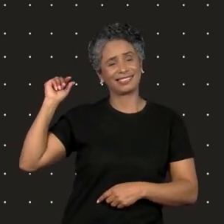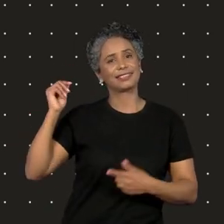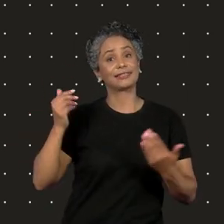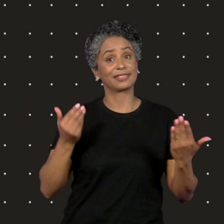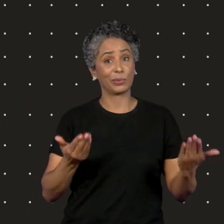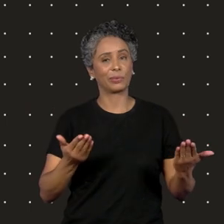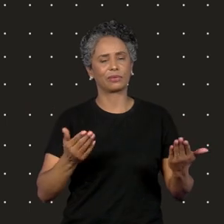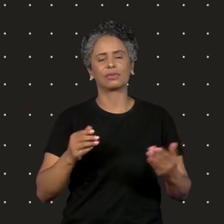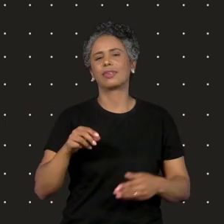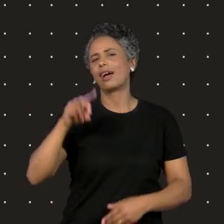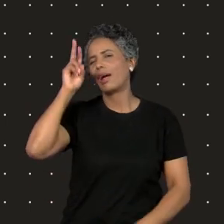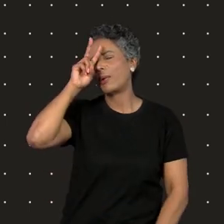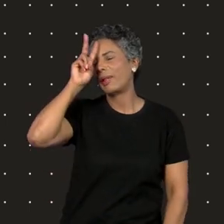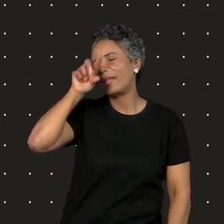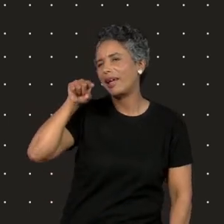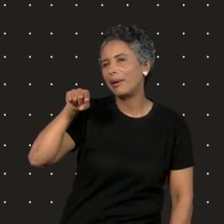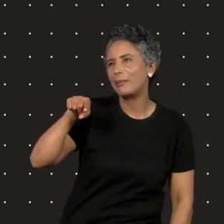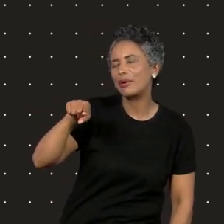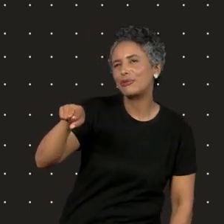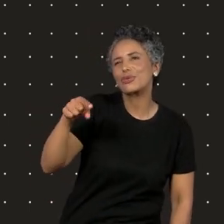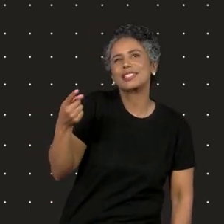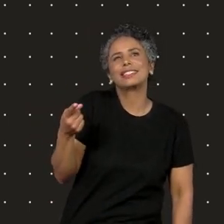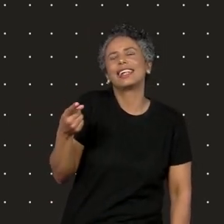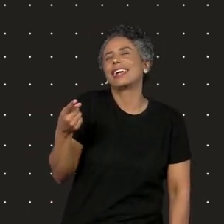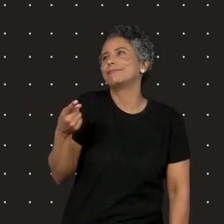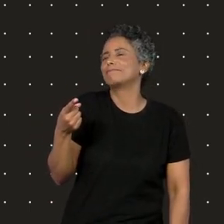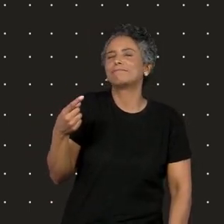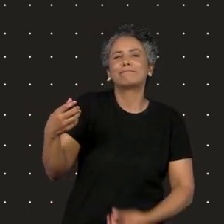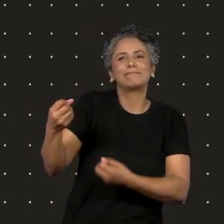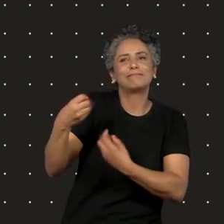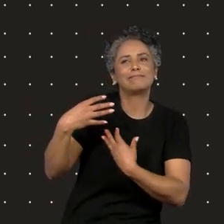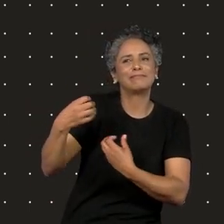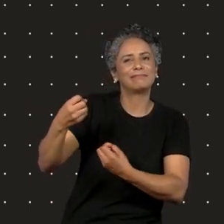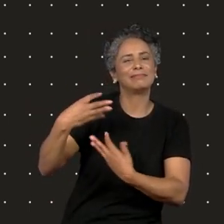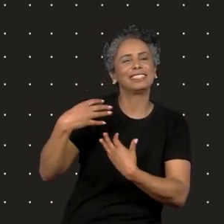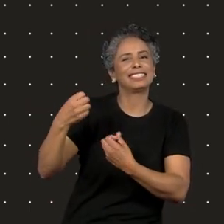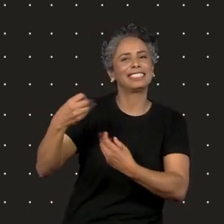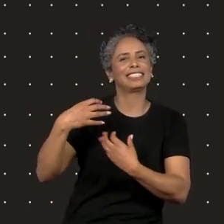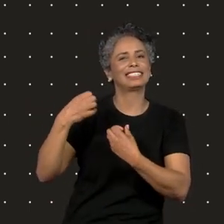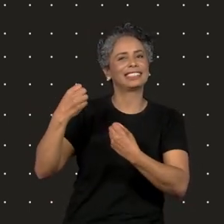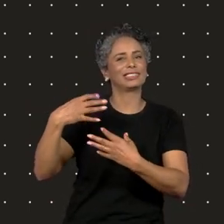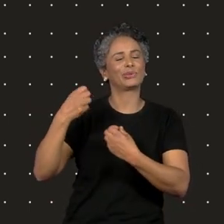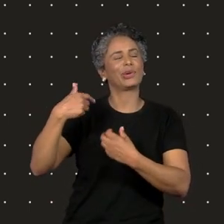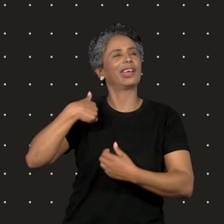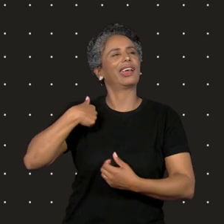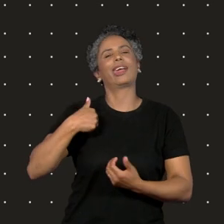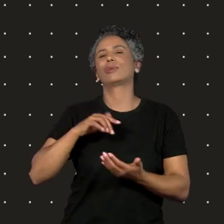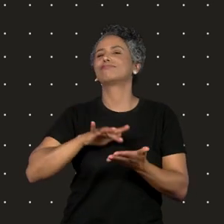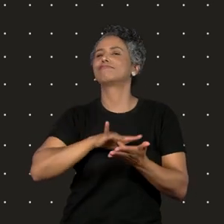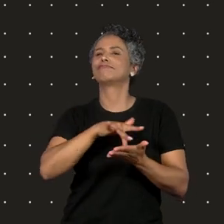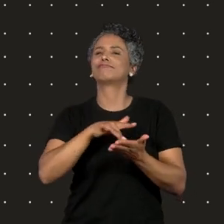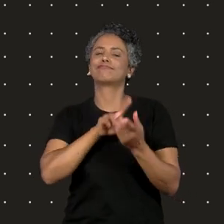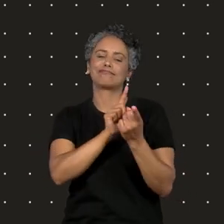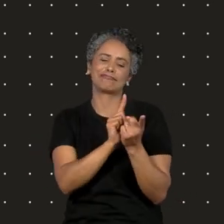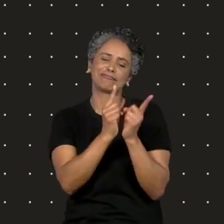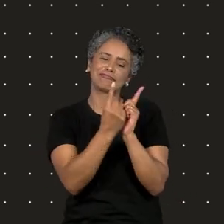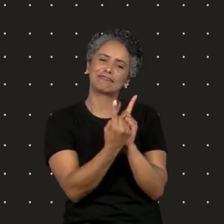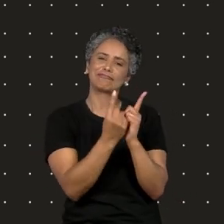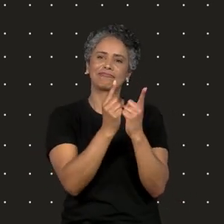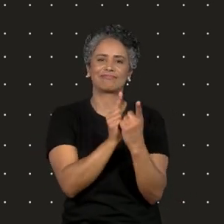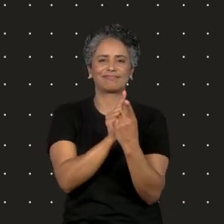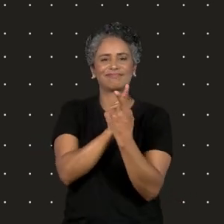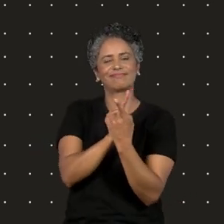que você abandonou o clássico. Eu teria dançado com você mais. E você era meu